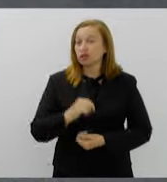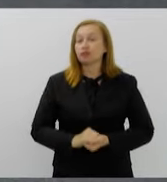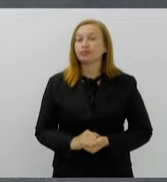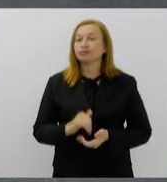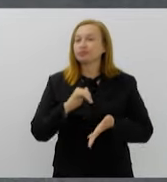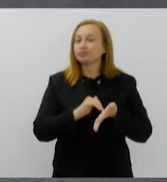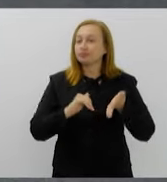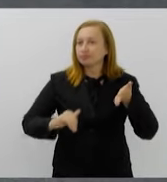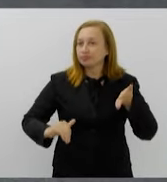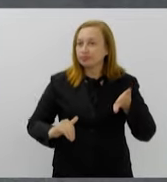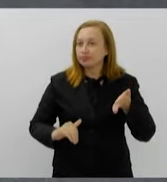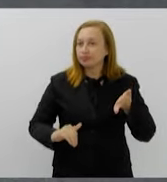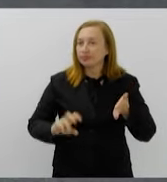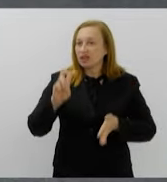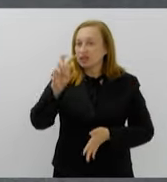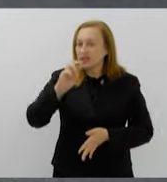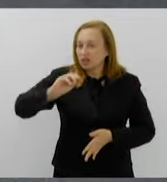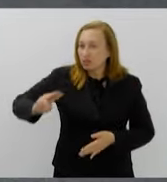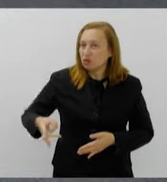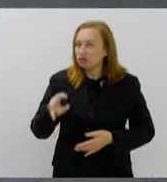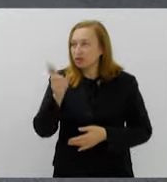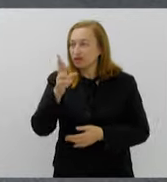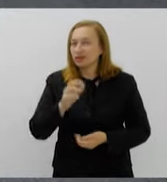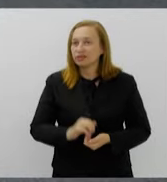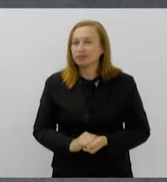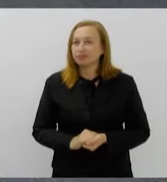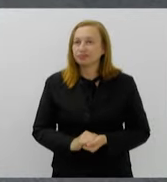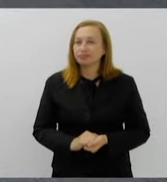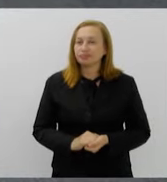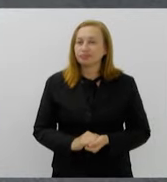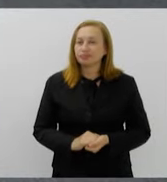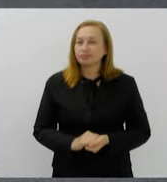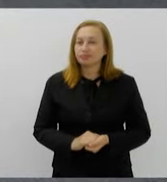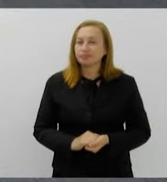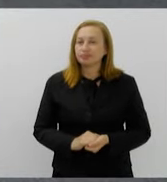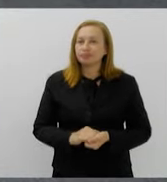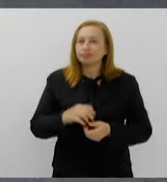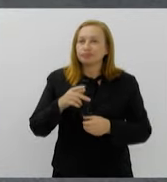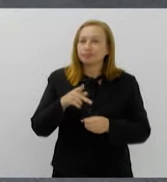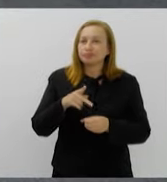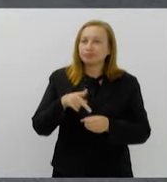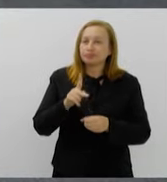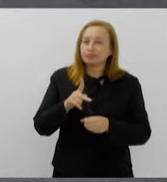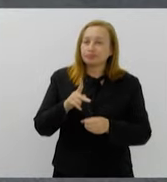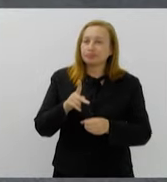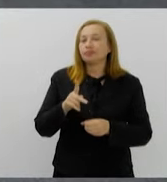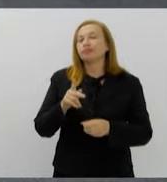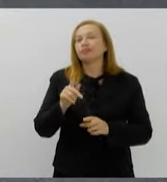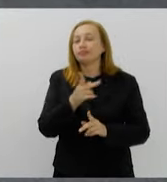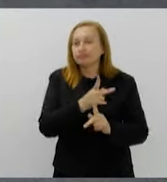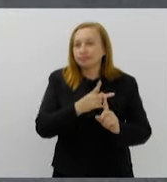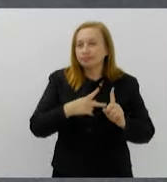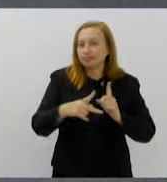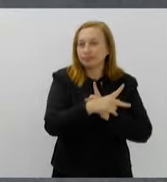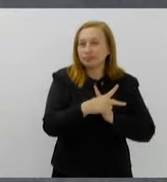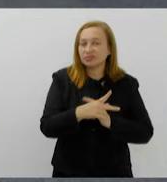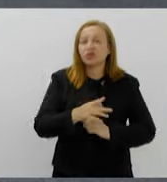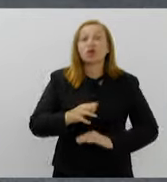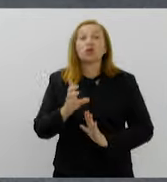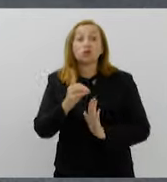retirando R bilhões de reais de ridos e participações especiais do Rio previdência os